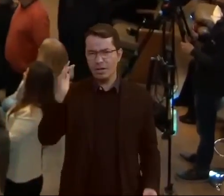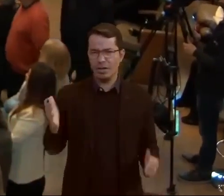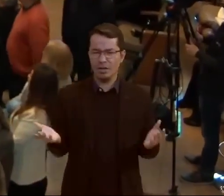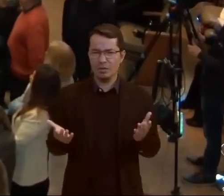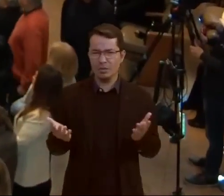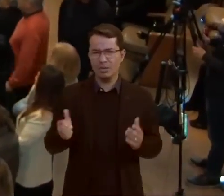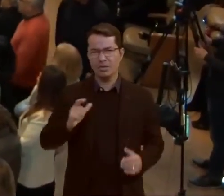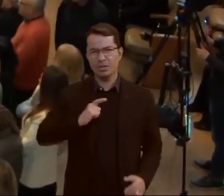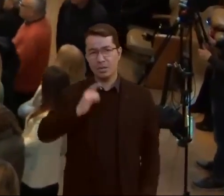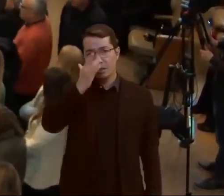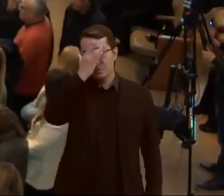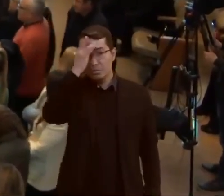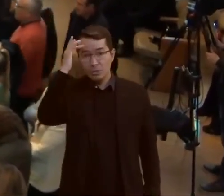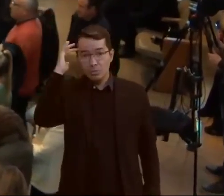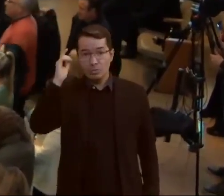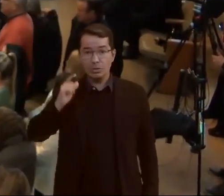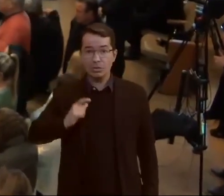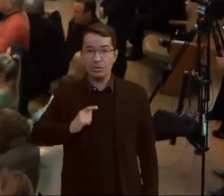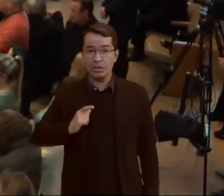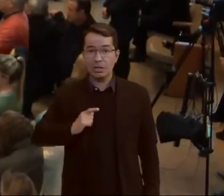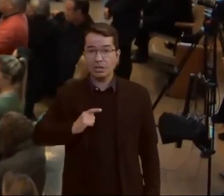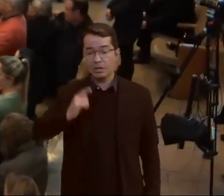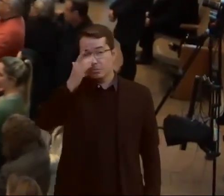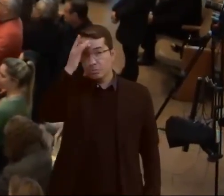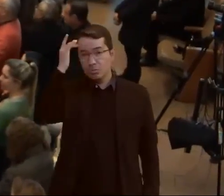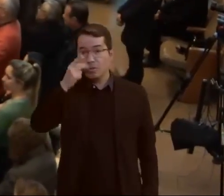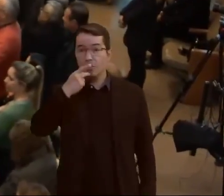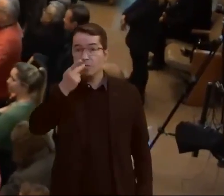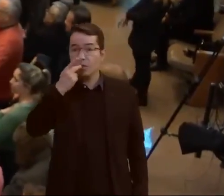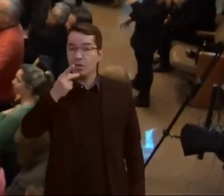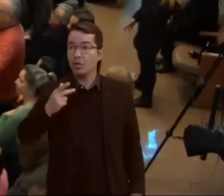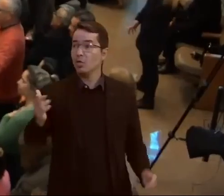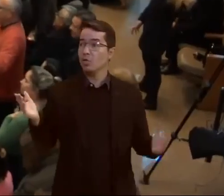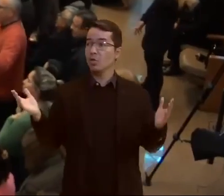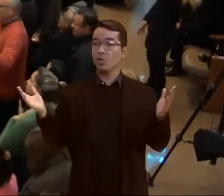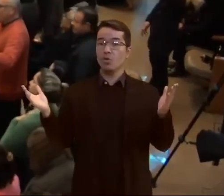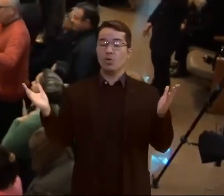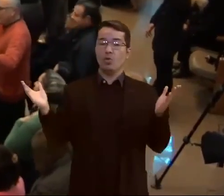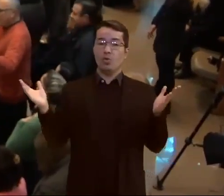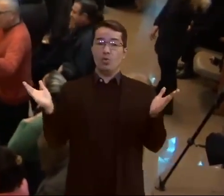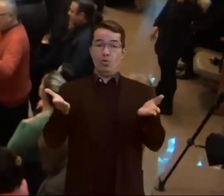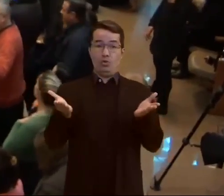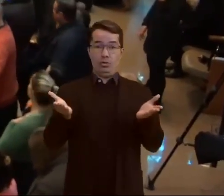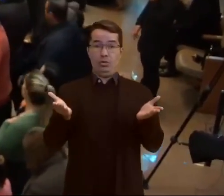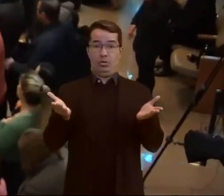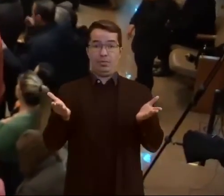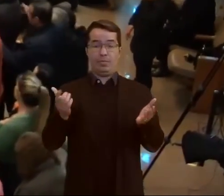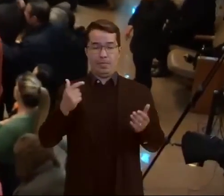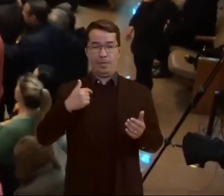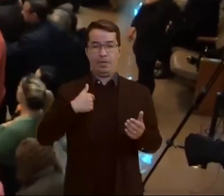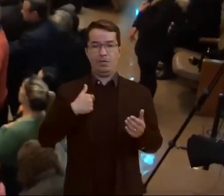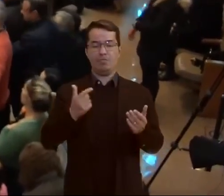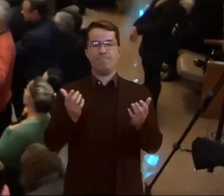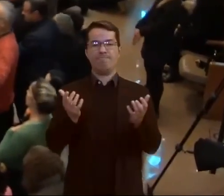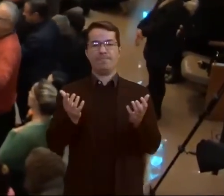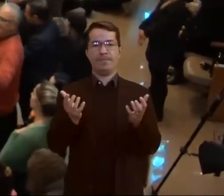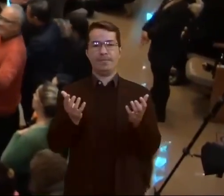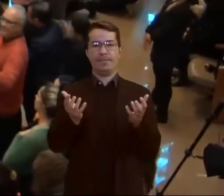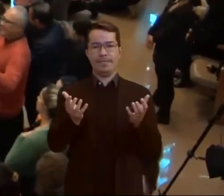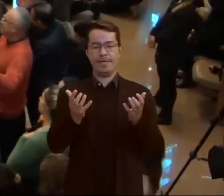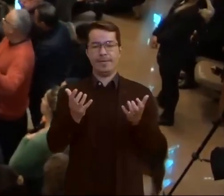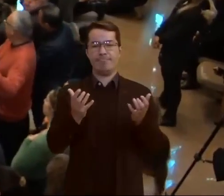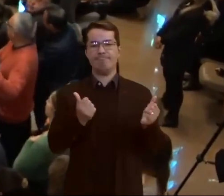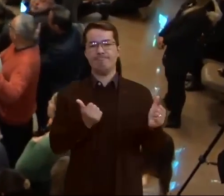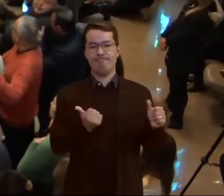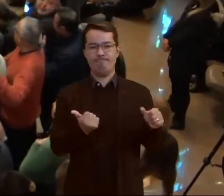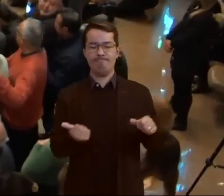vai, nessa decisão, está dizendo, olha, eu hoje assumi a decisão de me tornar, de pedir meu batismo, de entrar